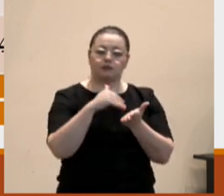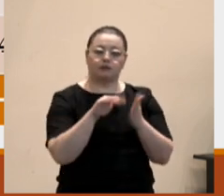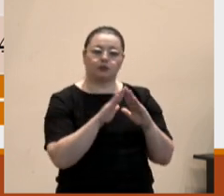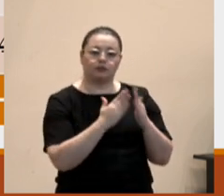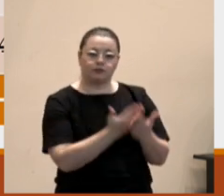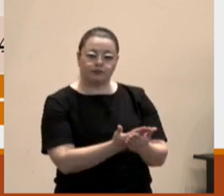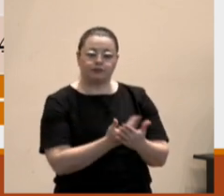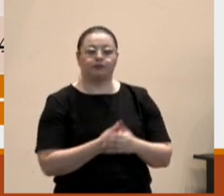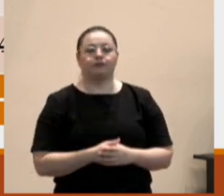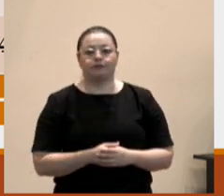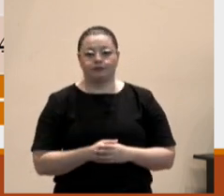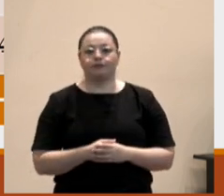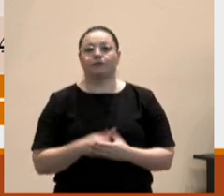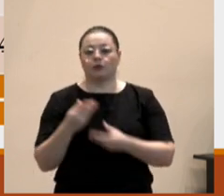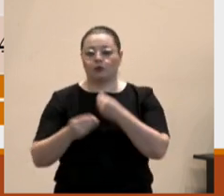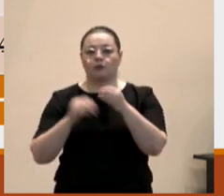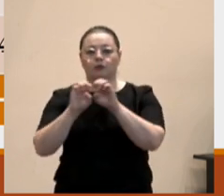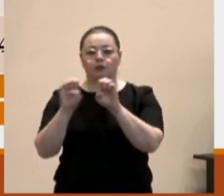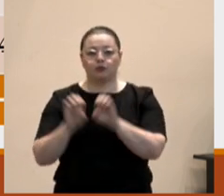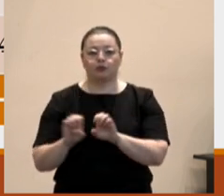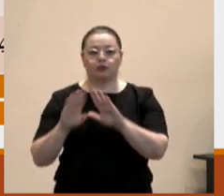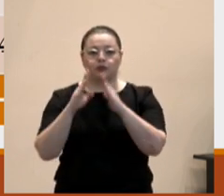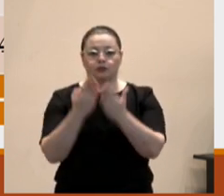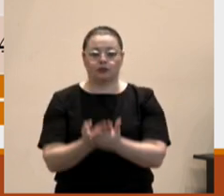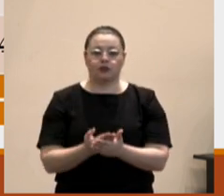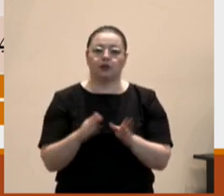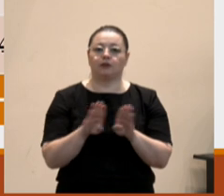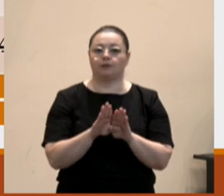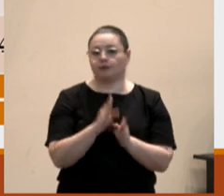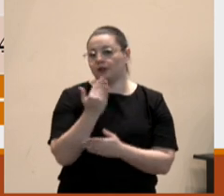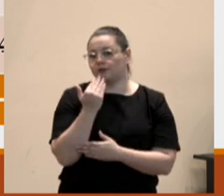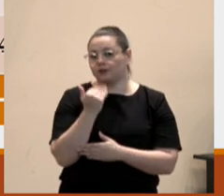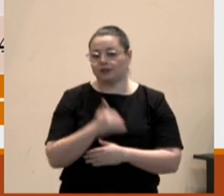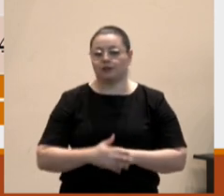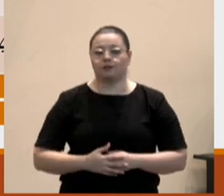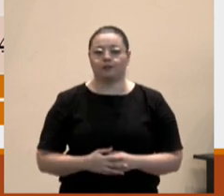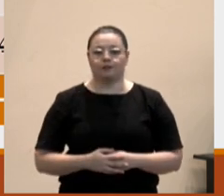didáticos, infraestrutura escolar e alimentação.